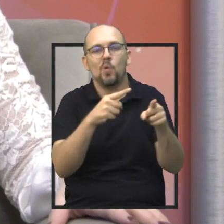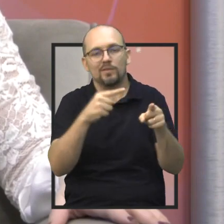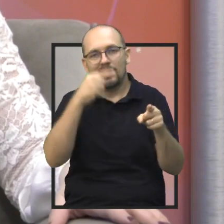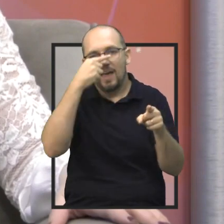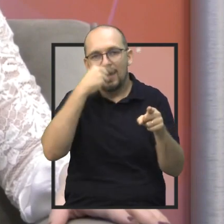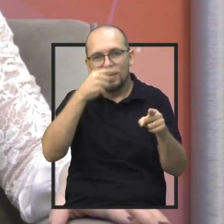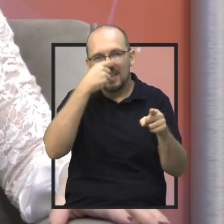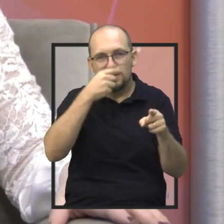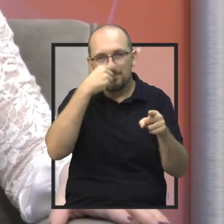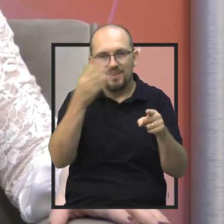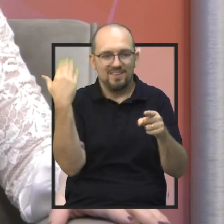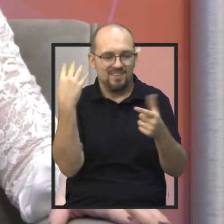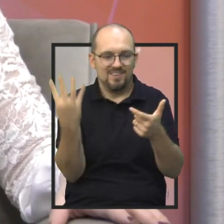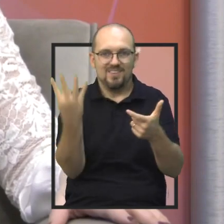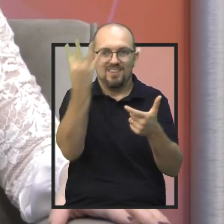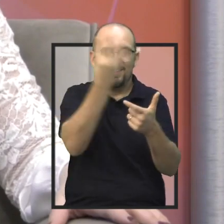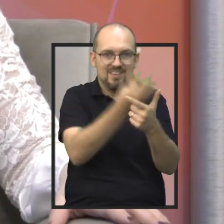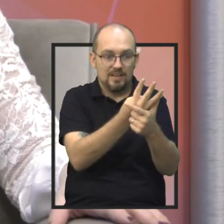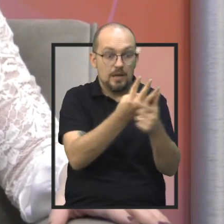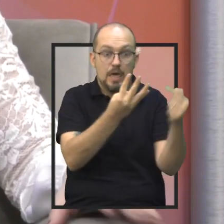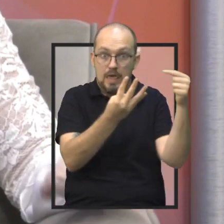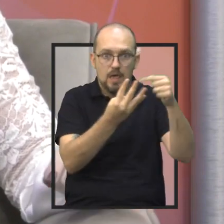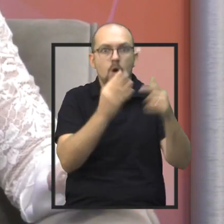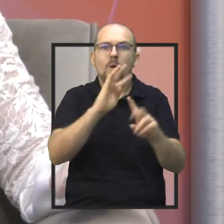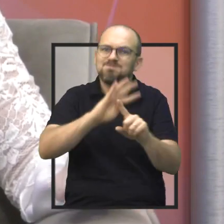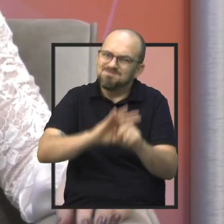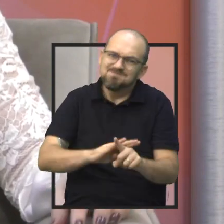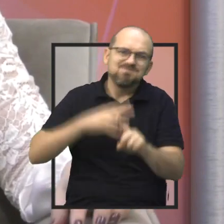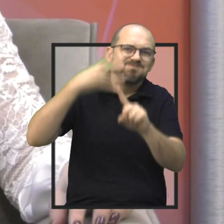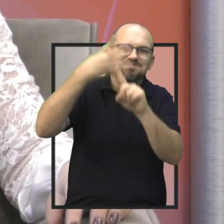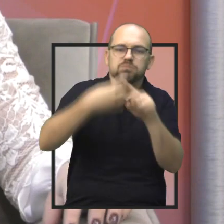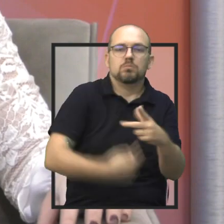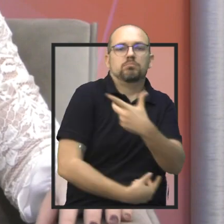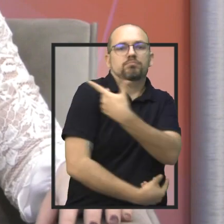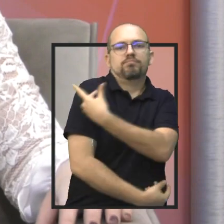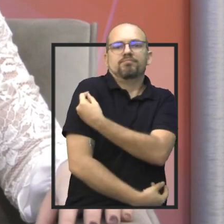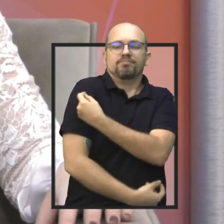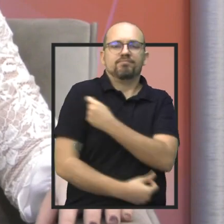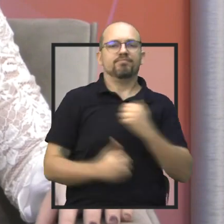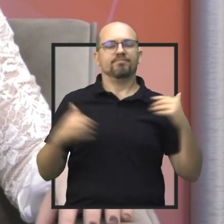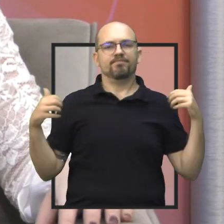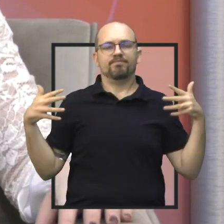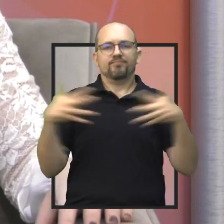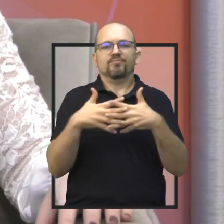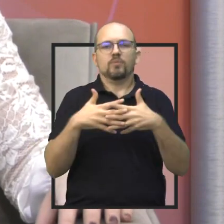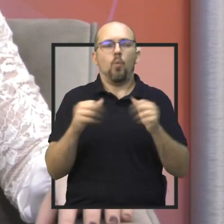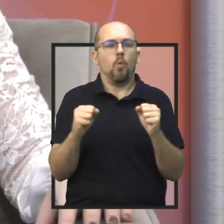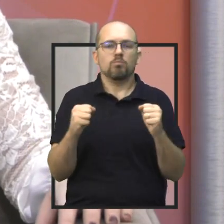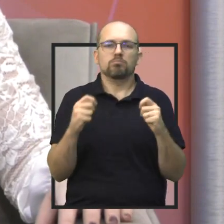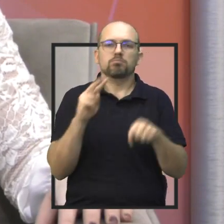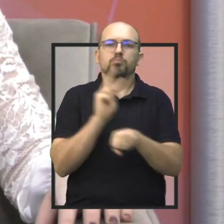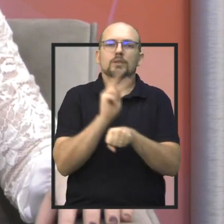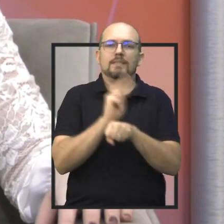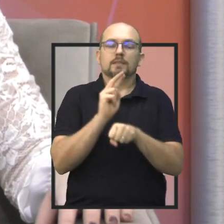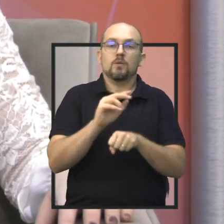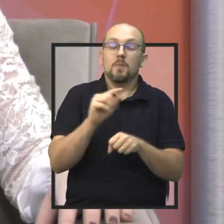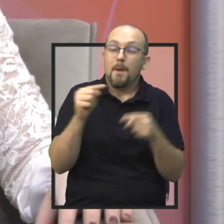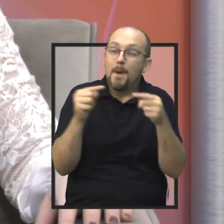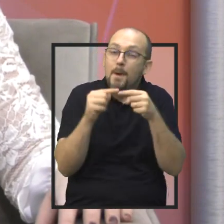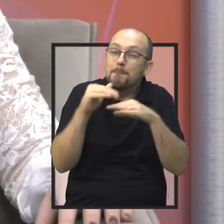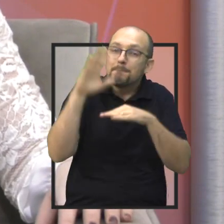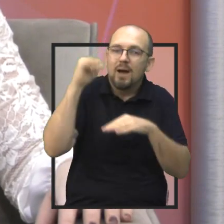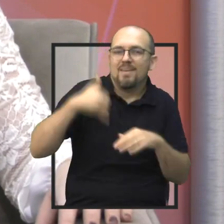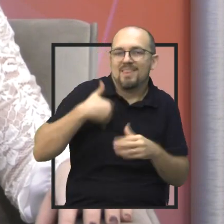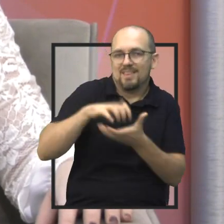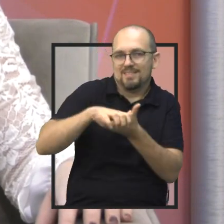gripe quadrivalente que já era disponível nas redes privadas. Essa vacina ela está indicada para as pessoas acima de 60 anos,